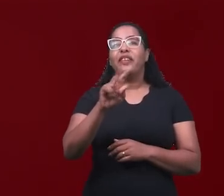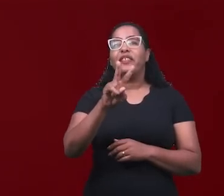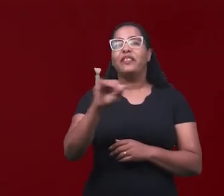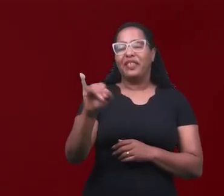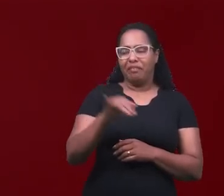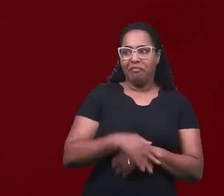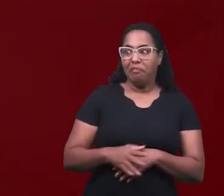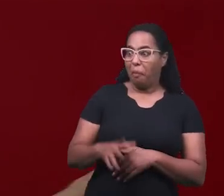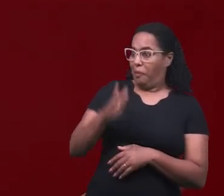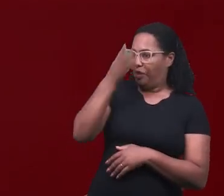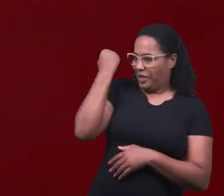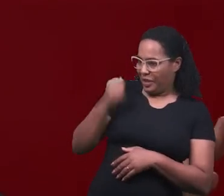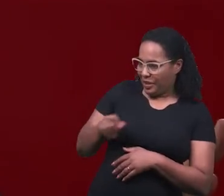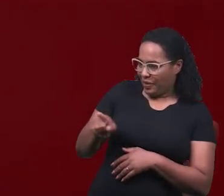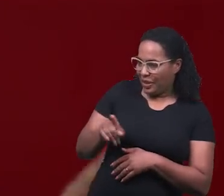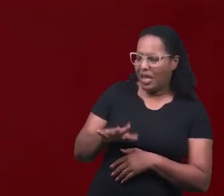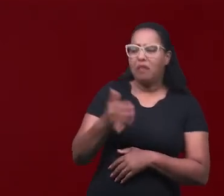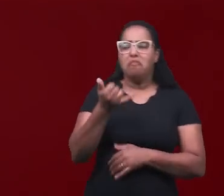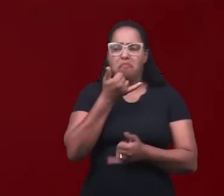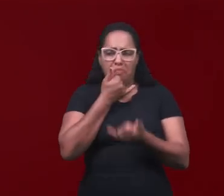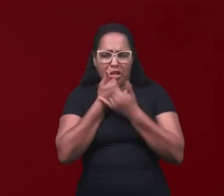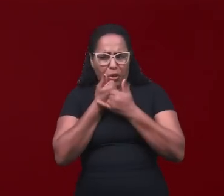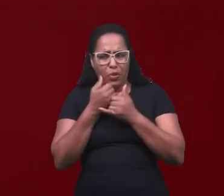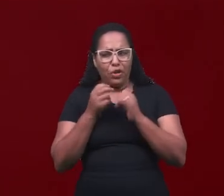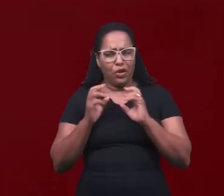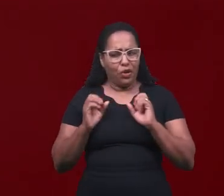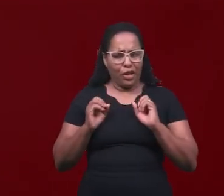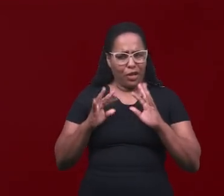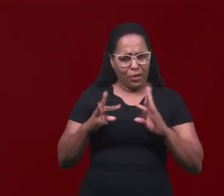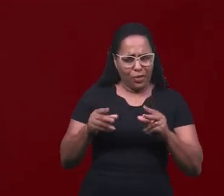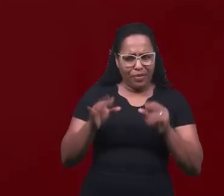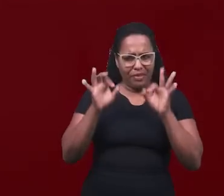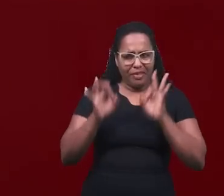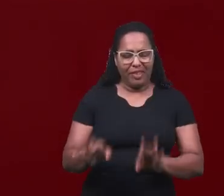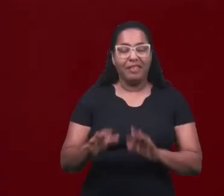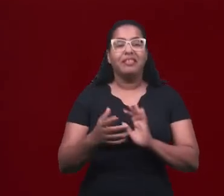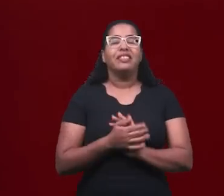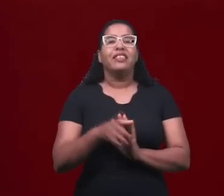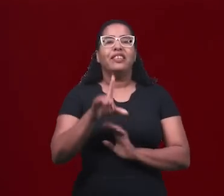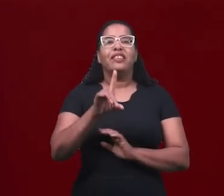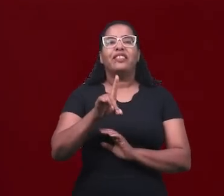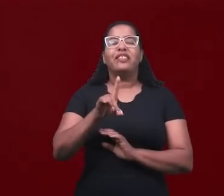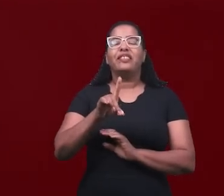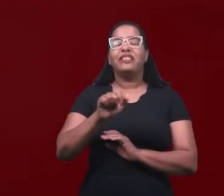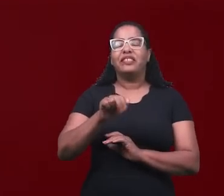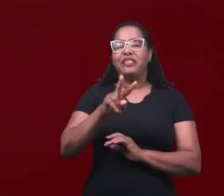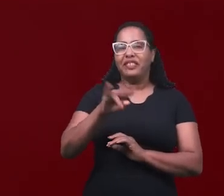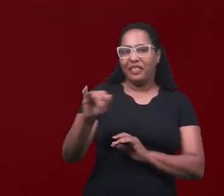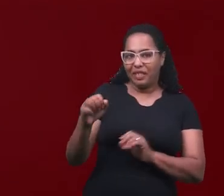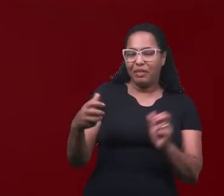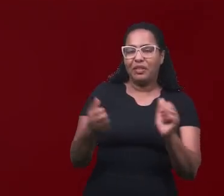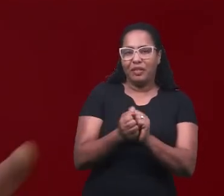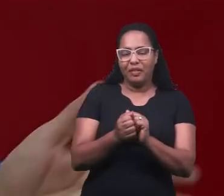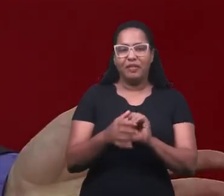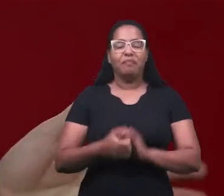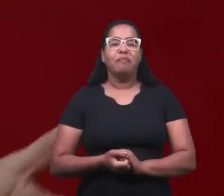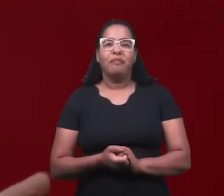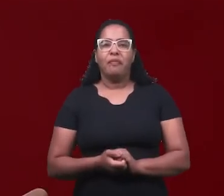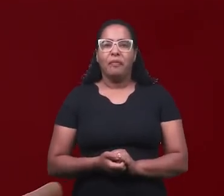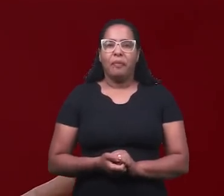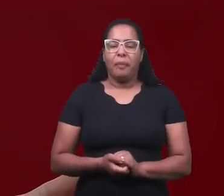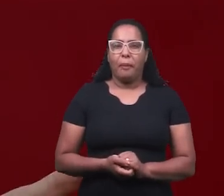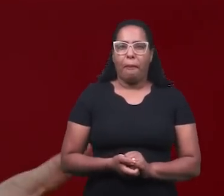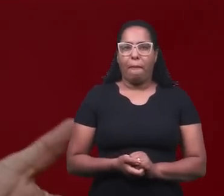você? Tá bom, tudo bem, você me perdoa, tá tudo certinho, né? O Davi também está relacionado aqui. Bom,